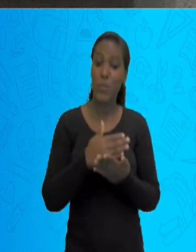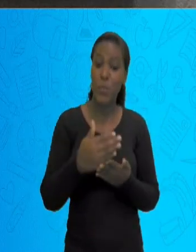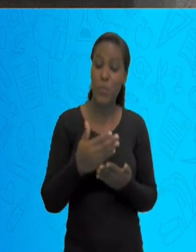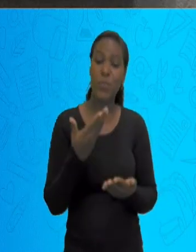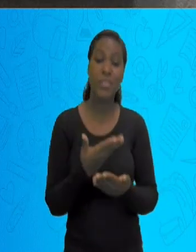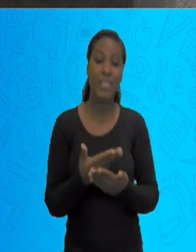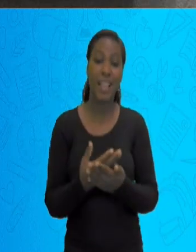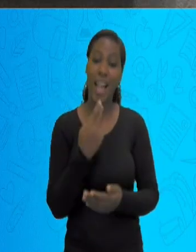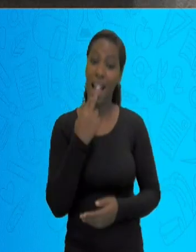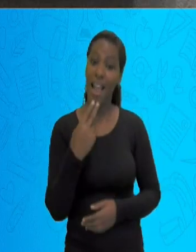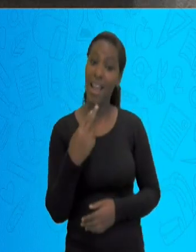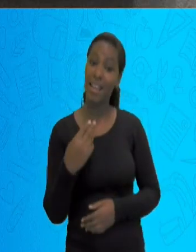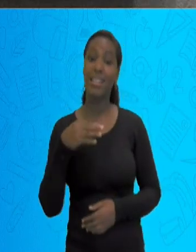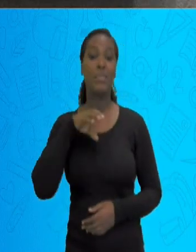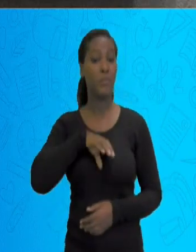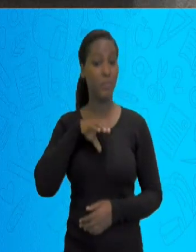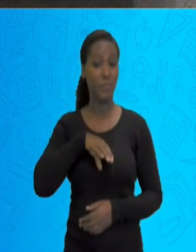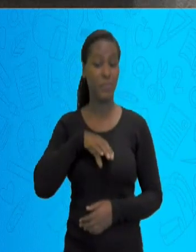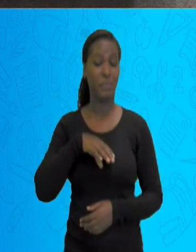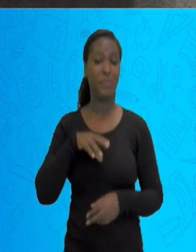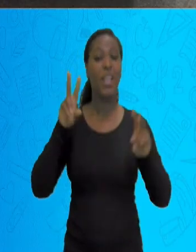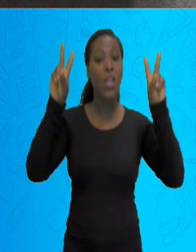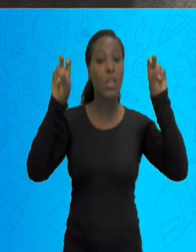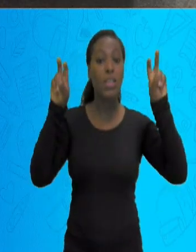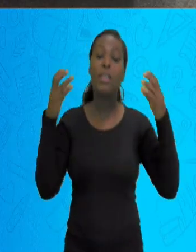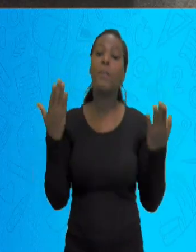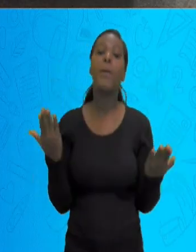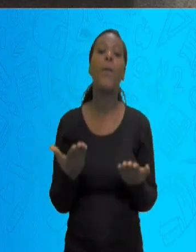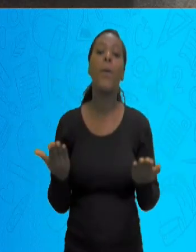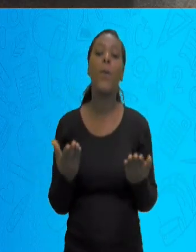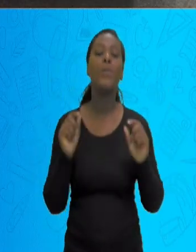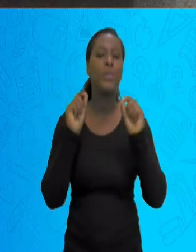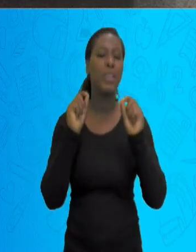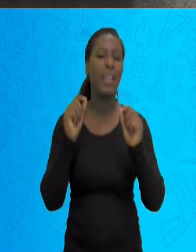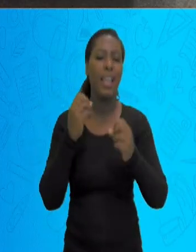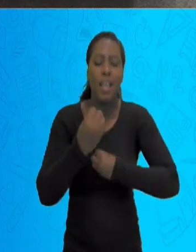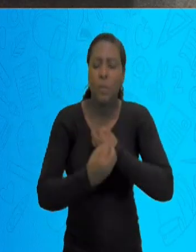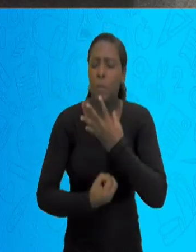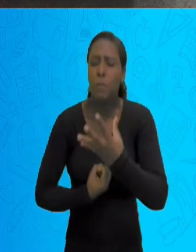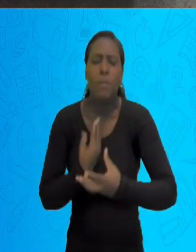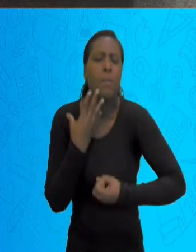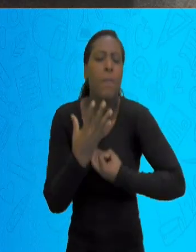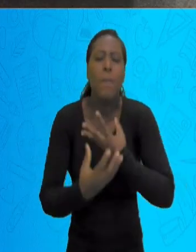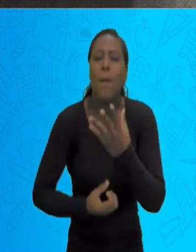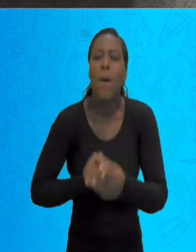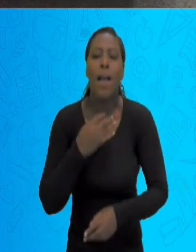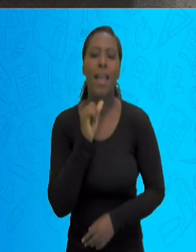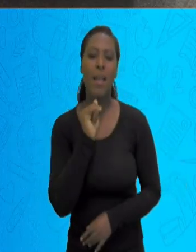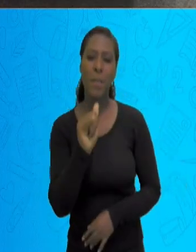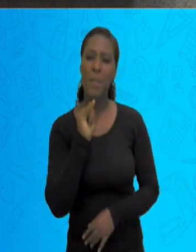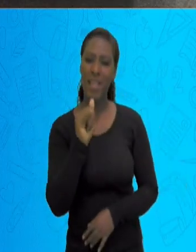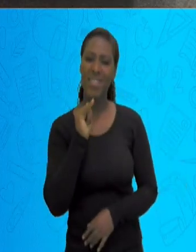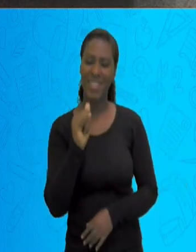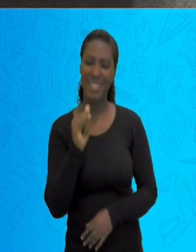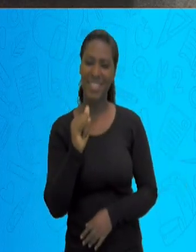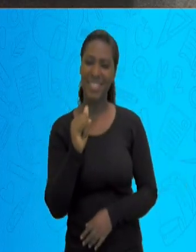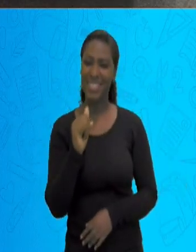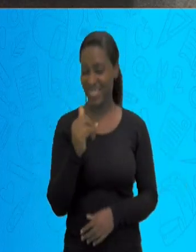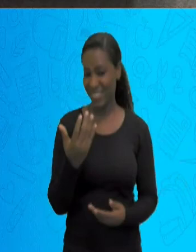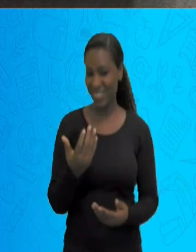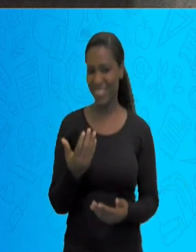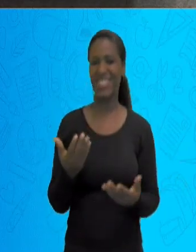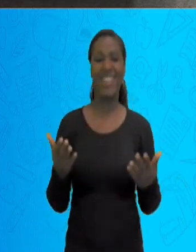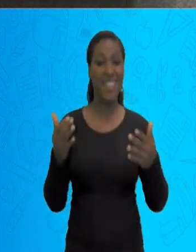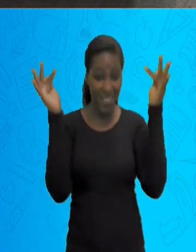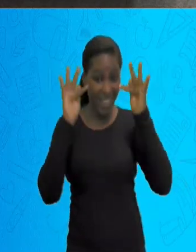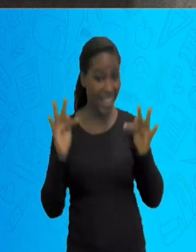portuguesa. Hoje, o nosso tema será poemas narrativos. Animados? Vamos